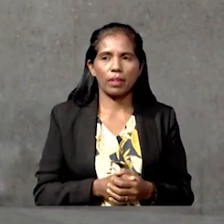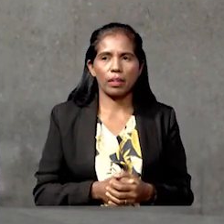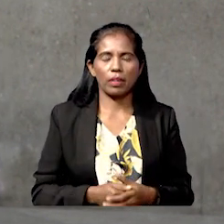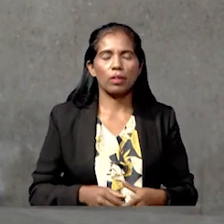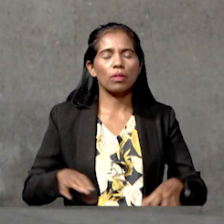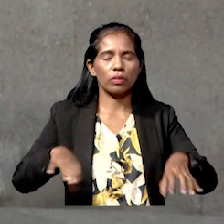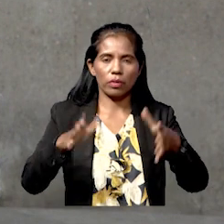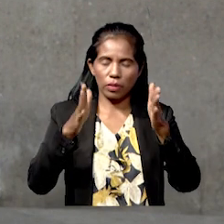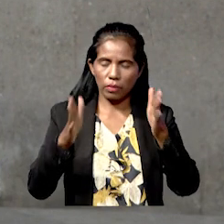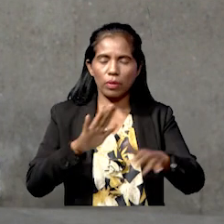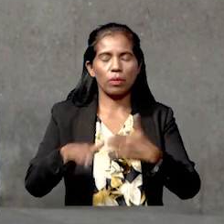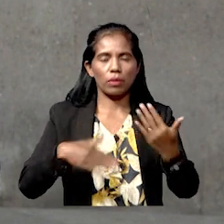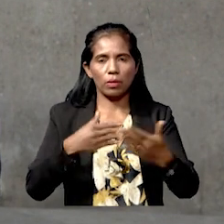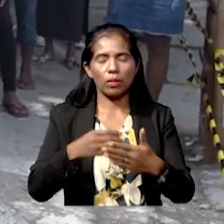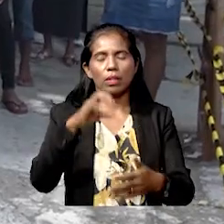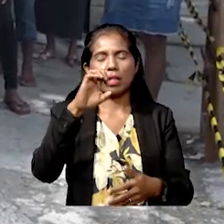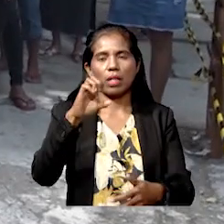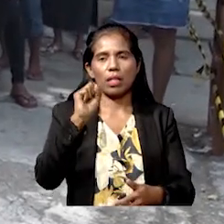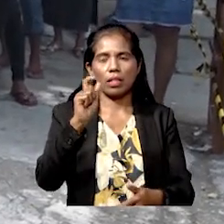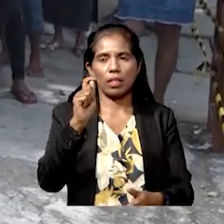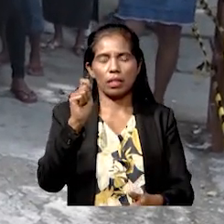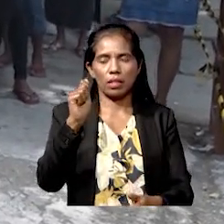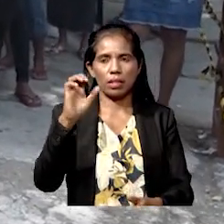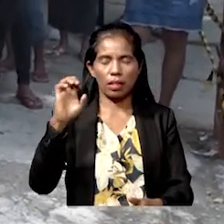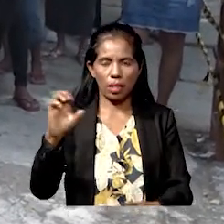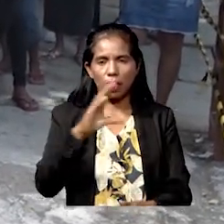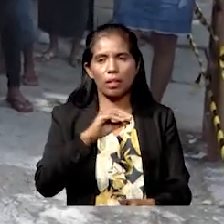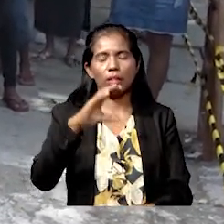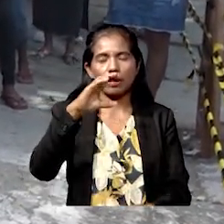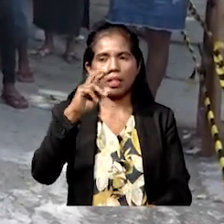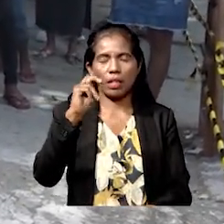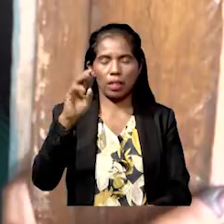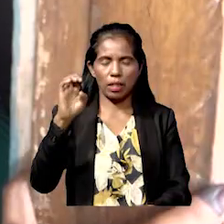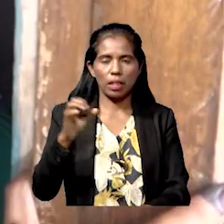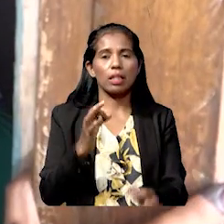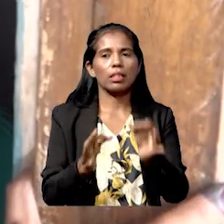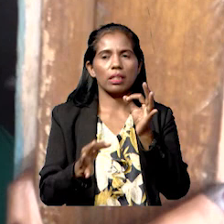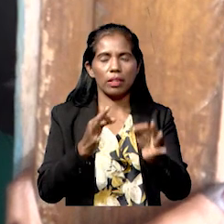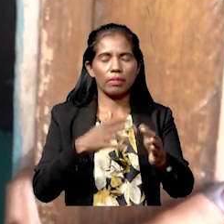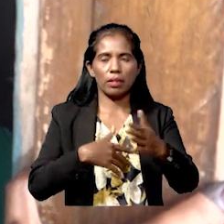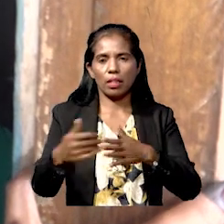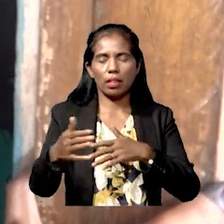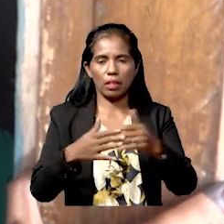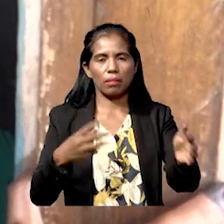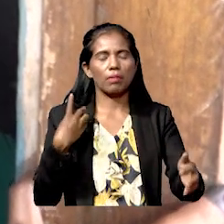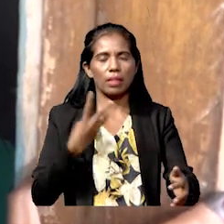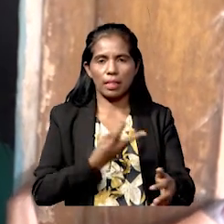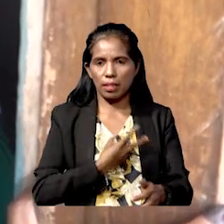funcionários Sirototo e Estai, CNE, mais que Dalaruma e Tare,